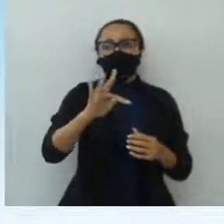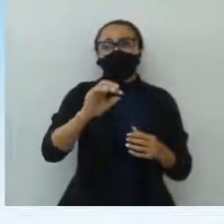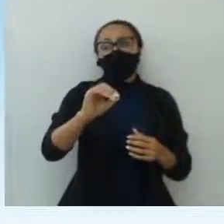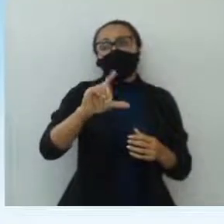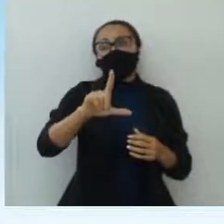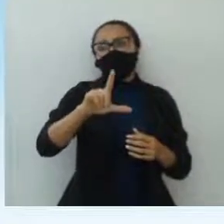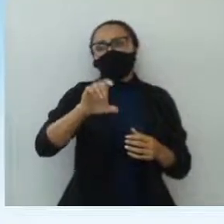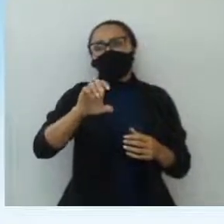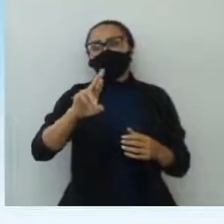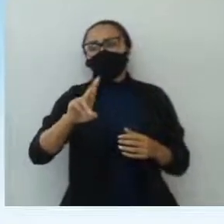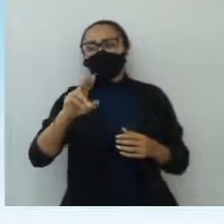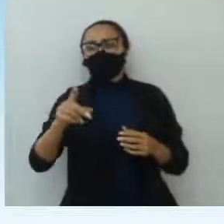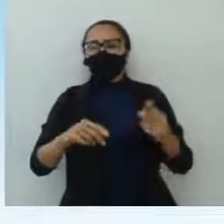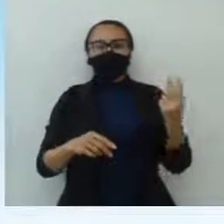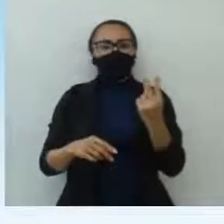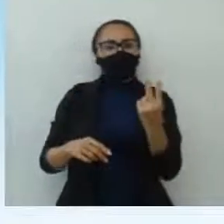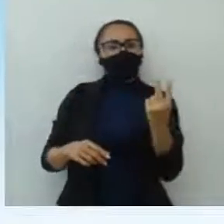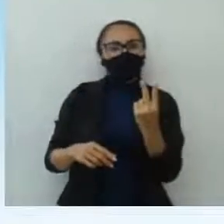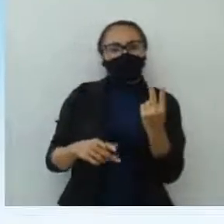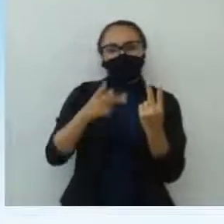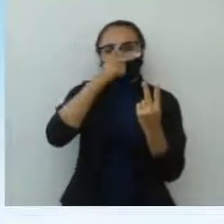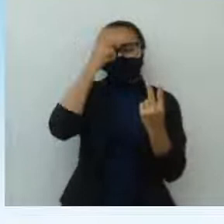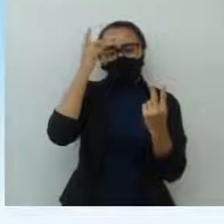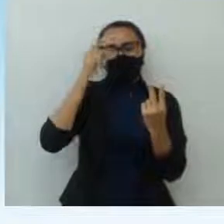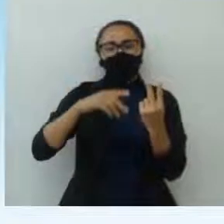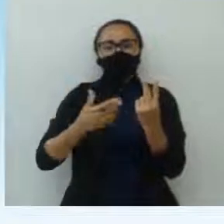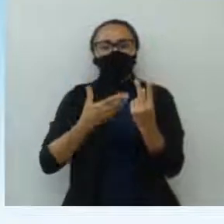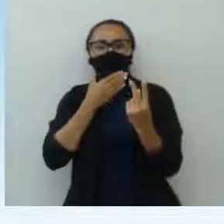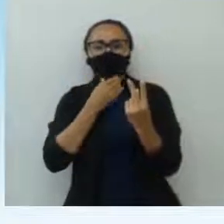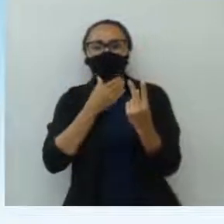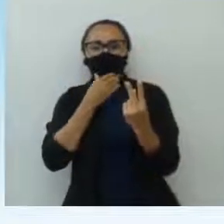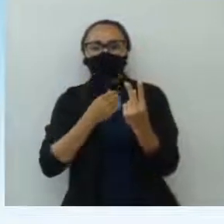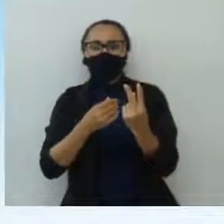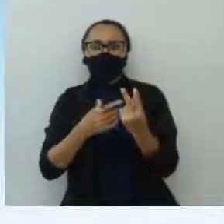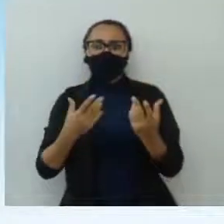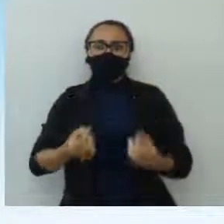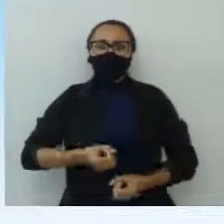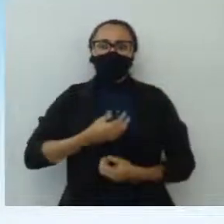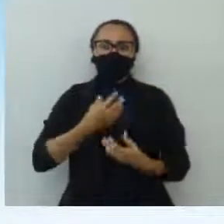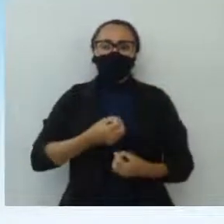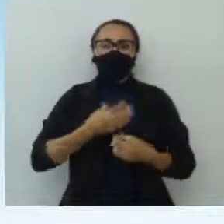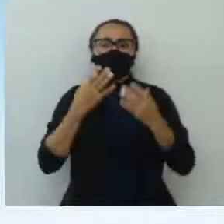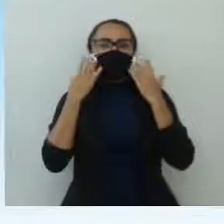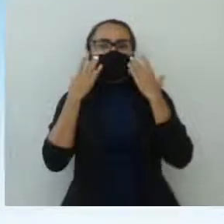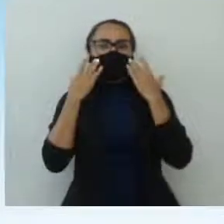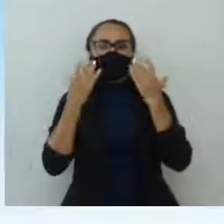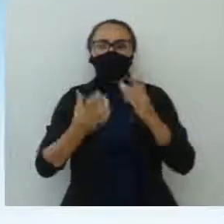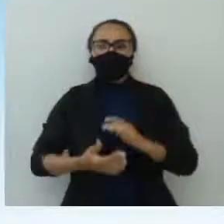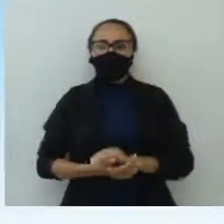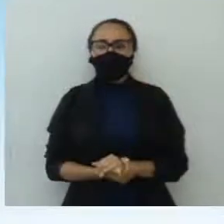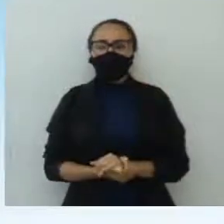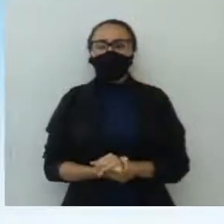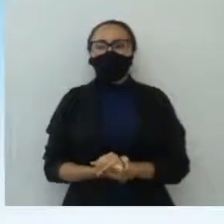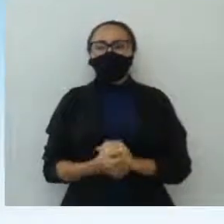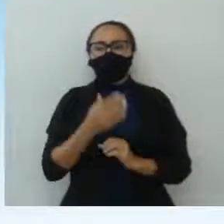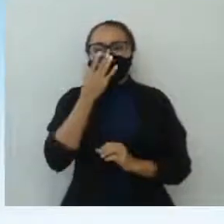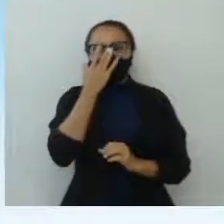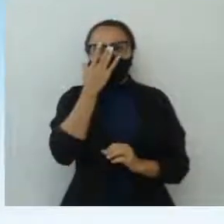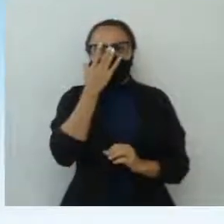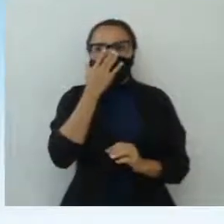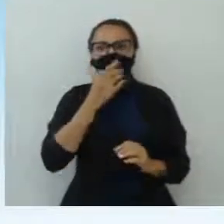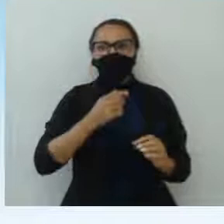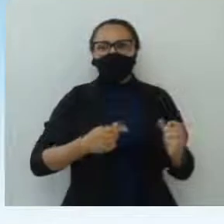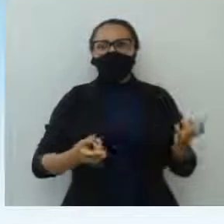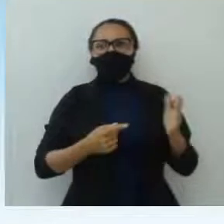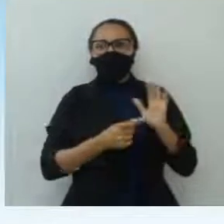são 2 nomes que trazem para a gente o principal do expressionismo no teatro. mostrando o homem em